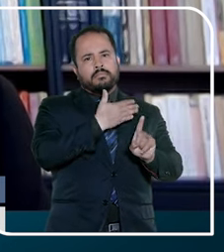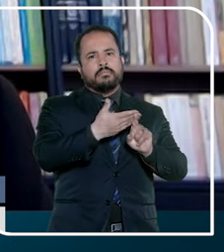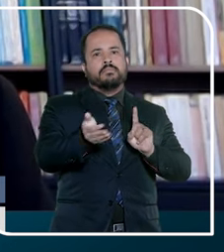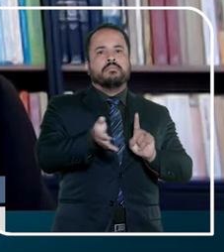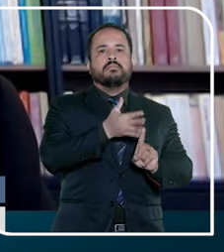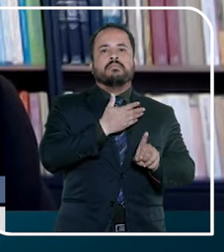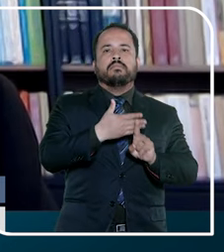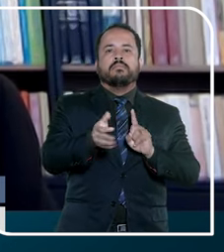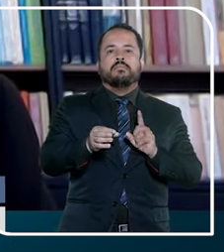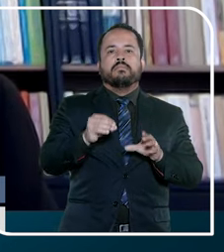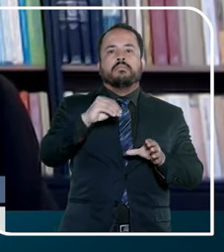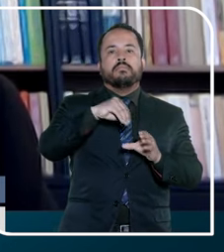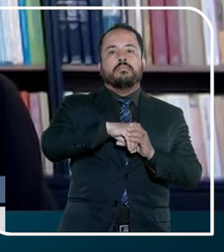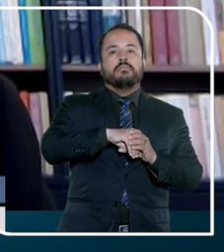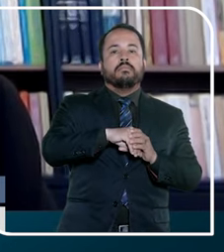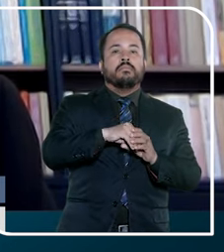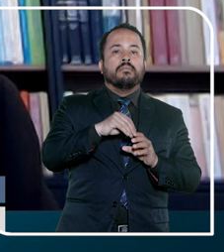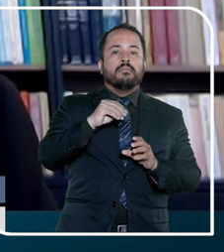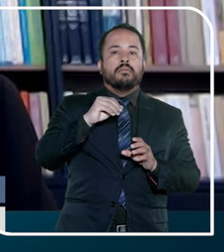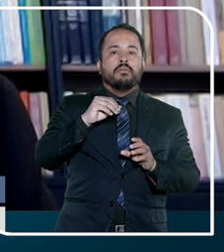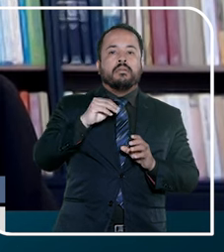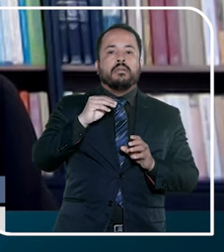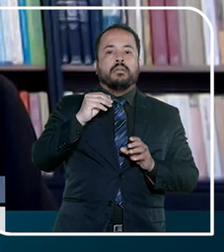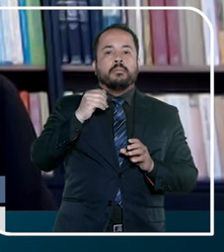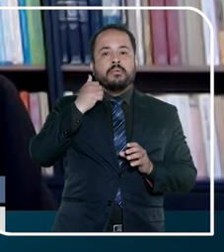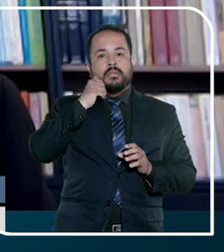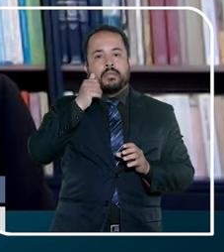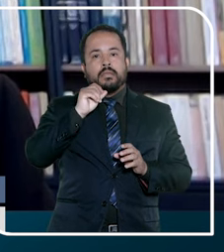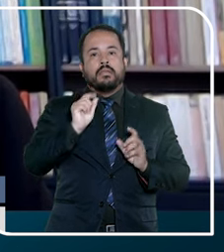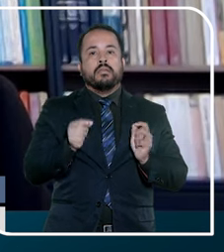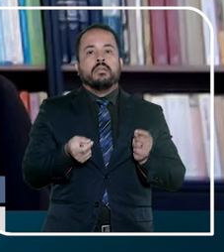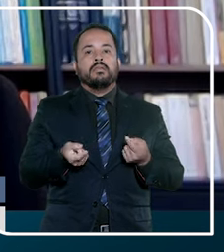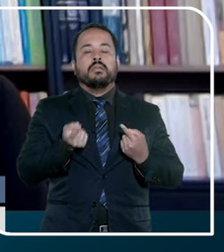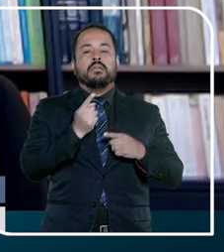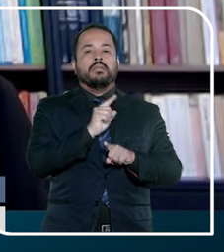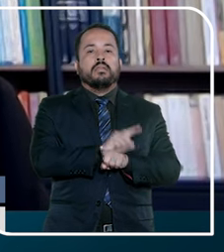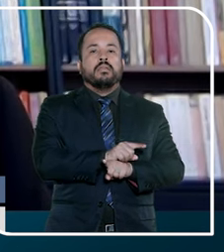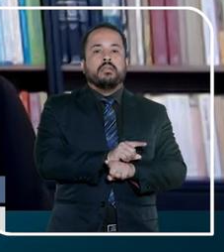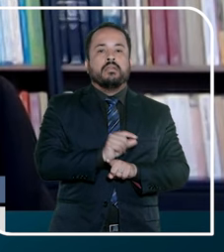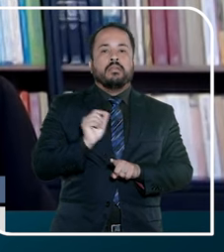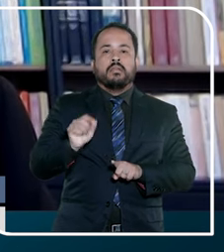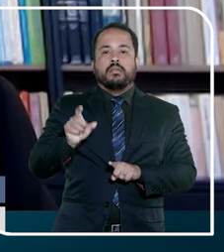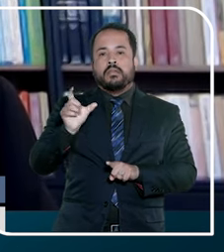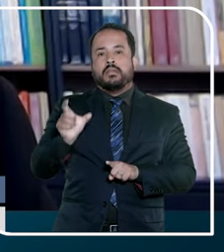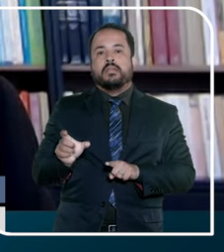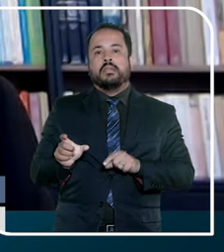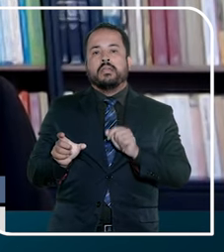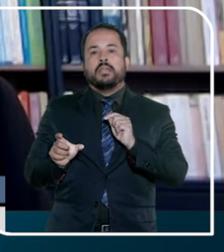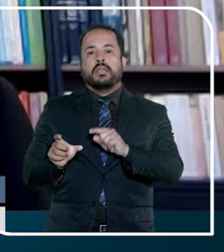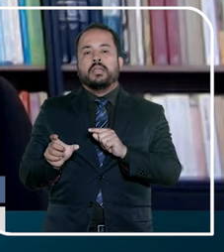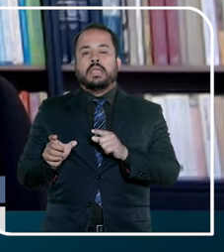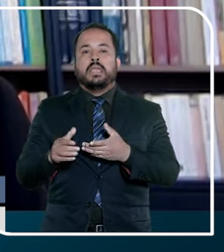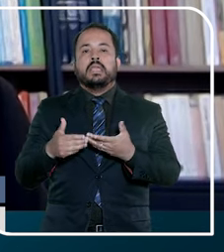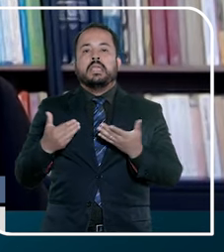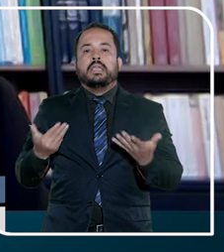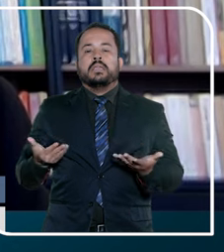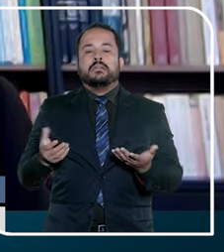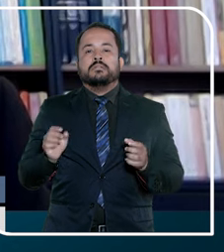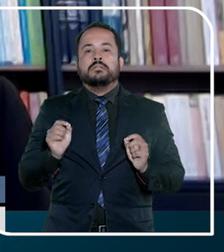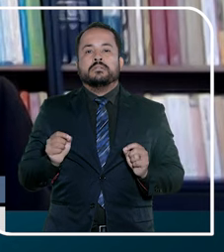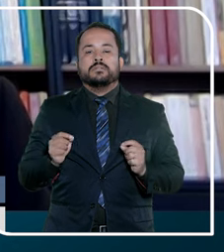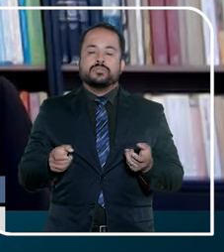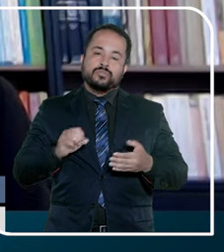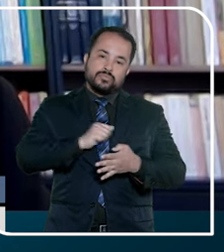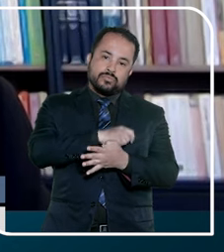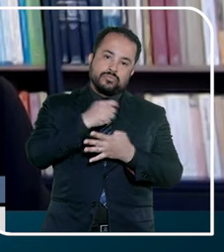alguma decisão divergente devido a alguma excepcionalidade do caso mas a posição predominante da jurisprudência